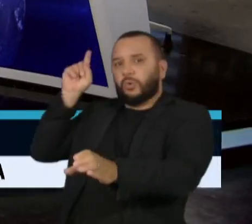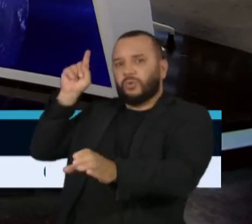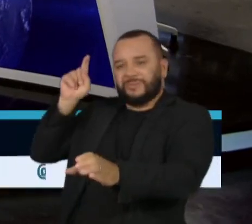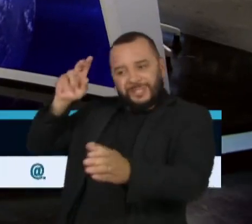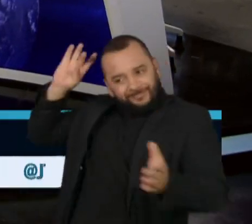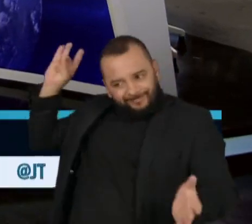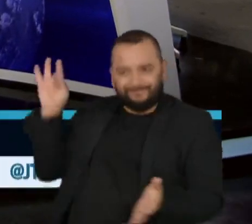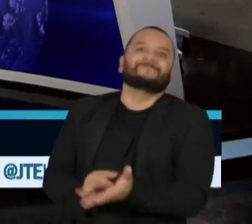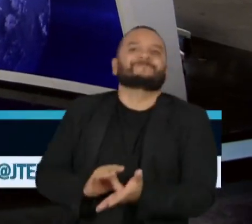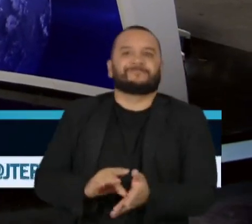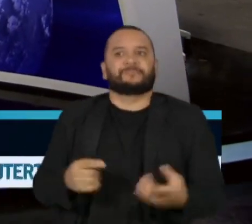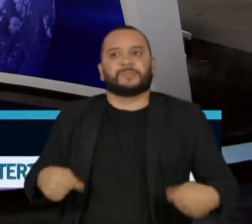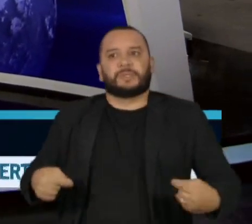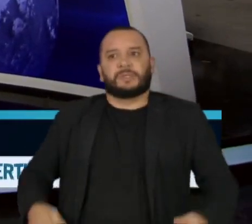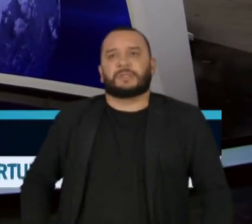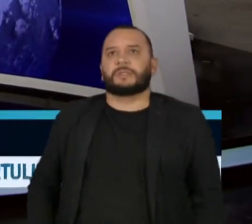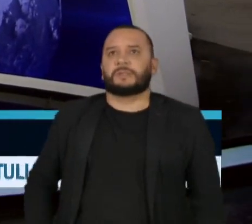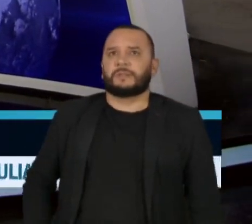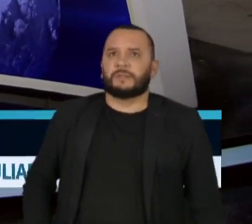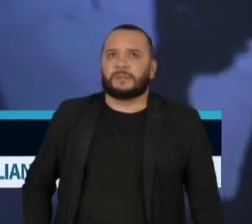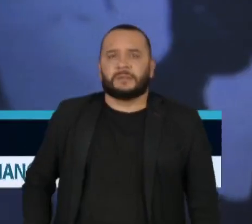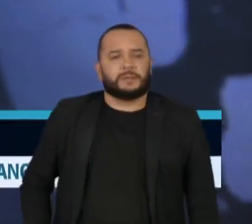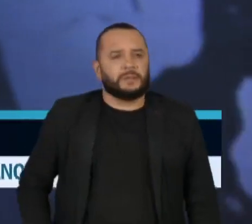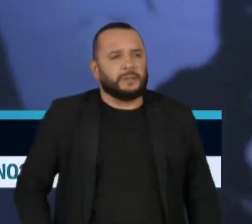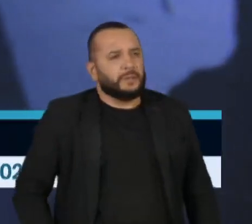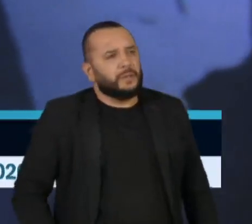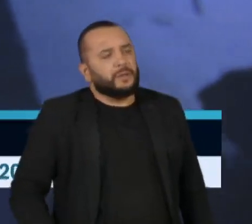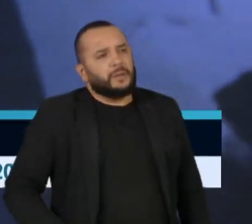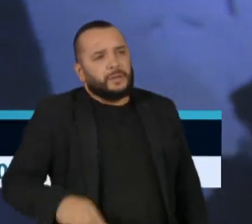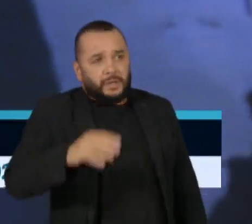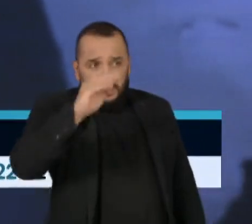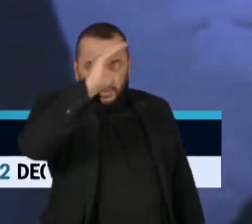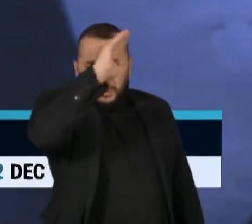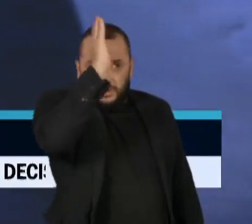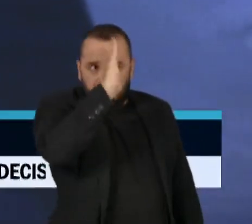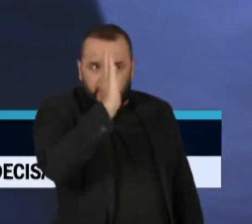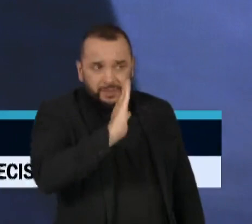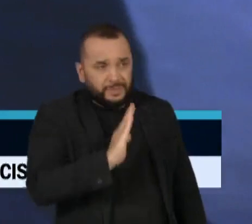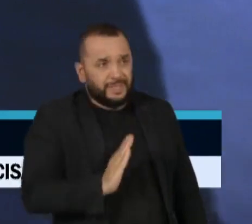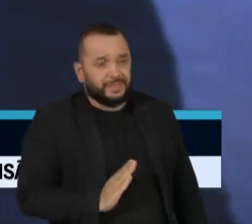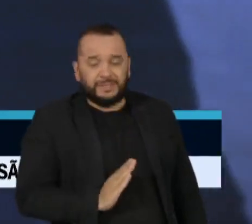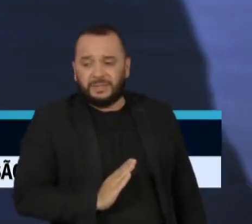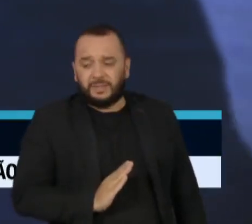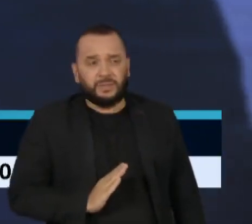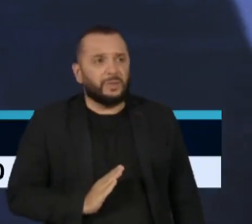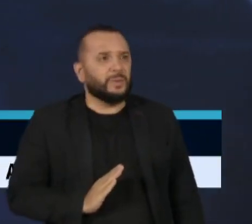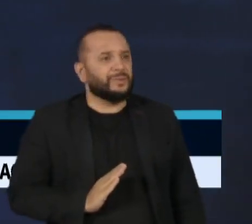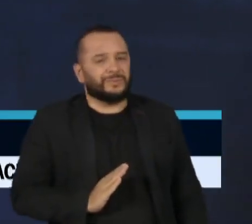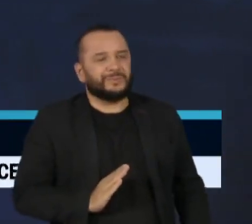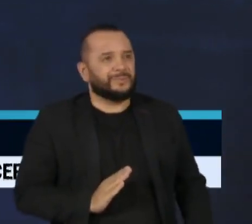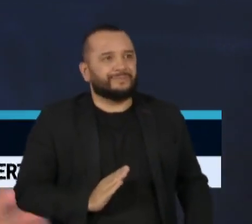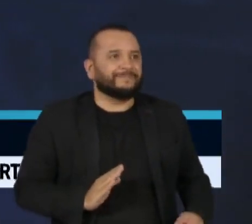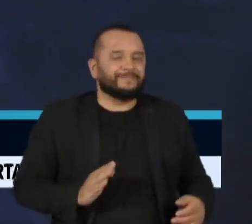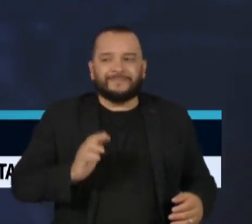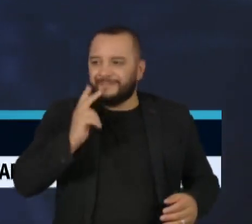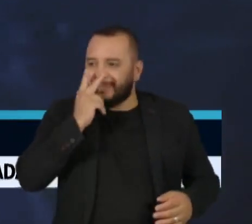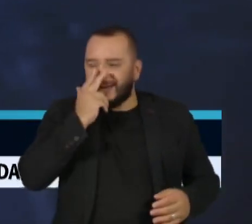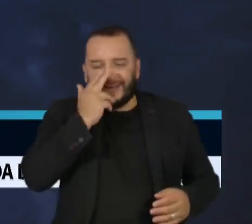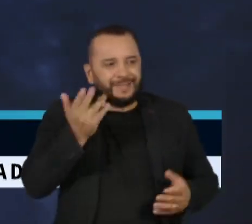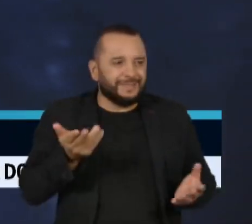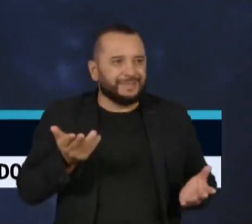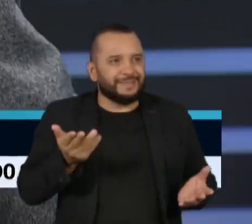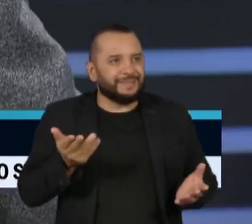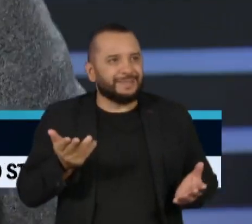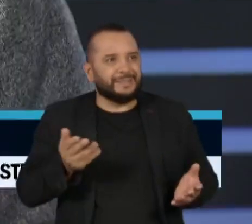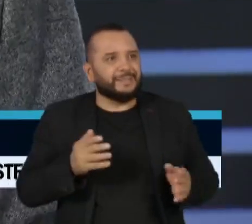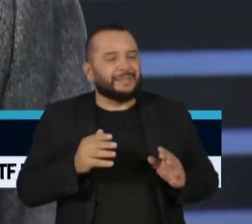ponda me parece que o estado brasileiro não estava preparado para lidar com para usar aqui um jargão policial esse modo superande né agir a revelia do